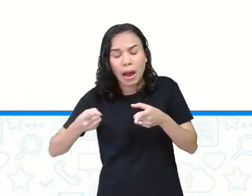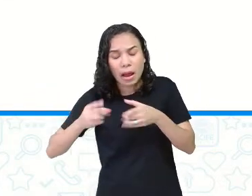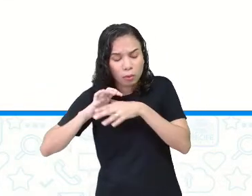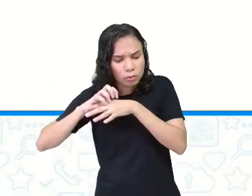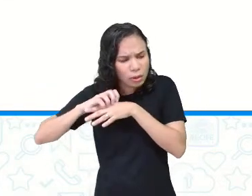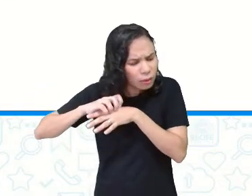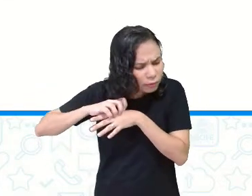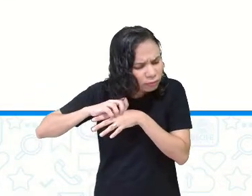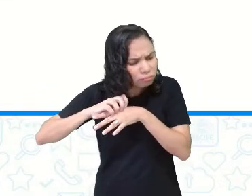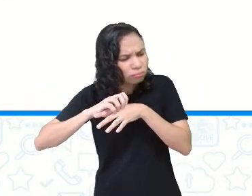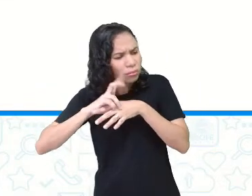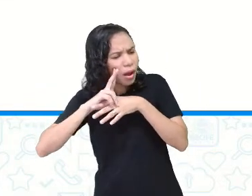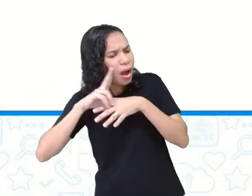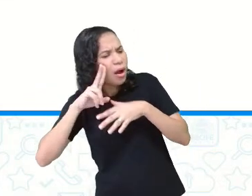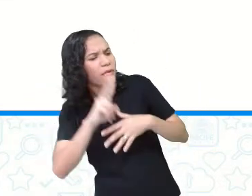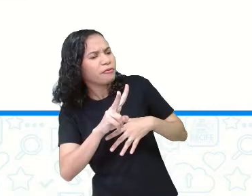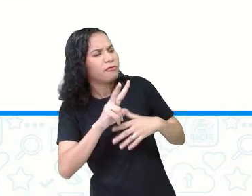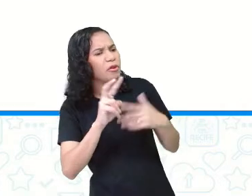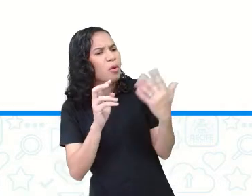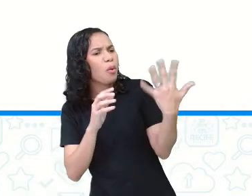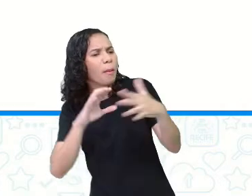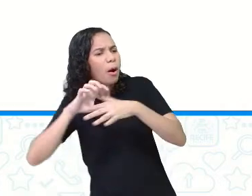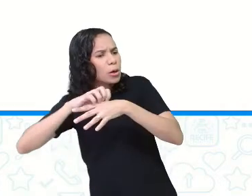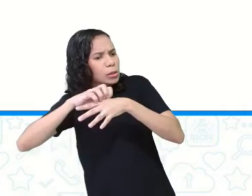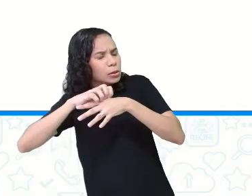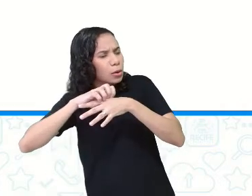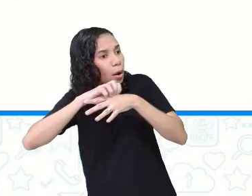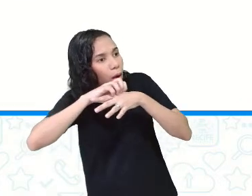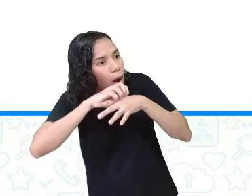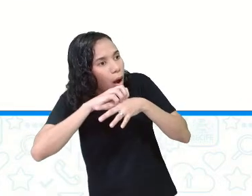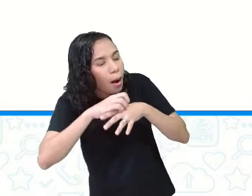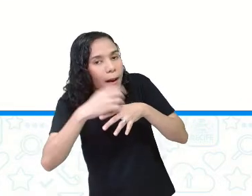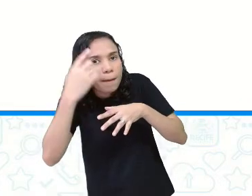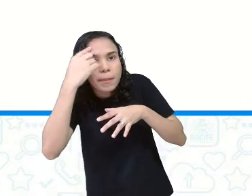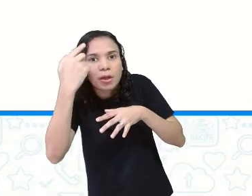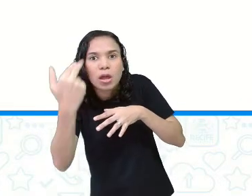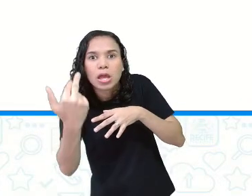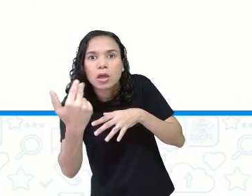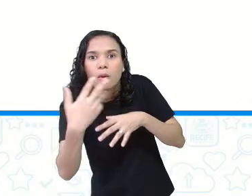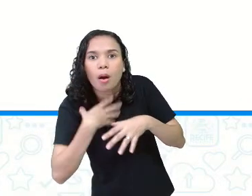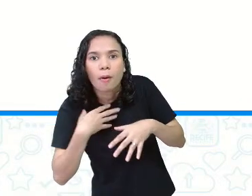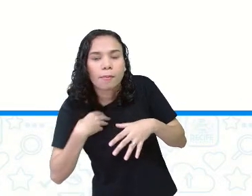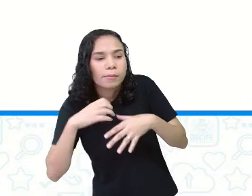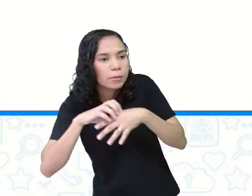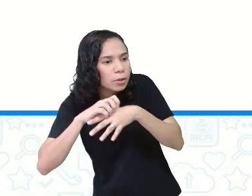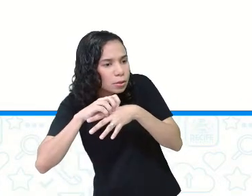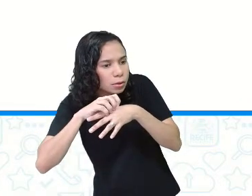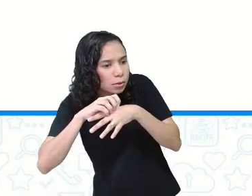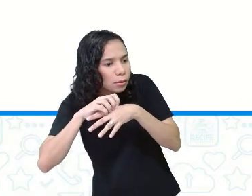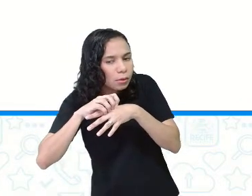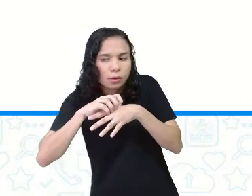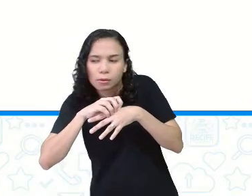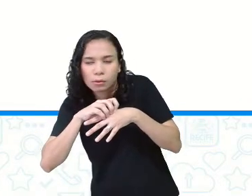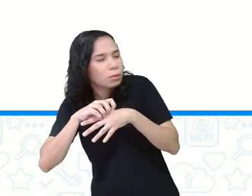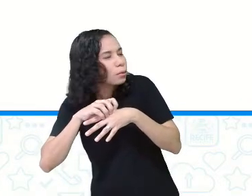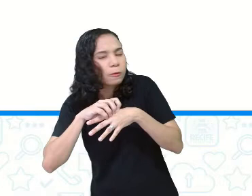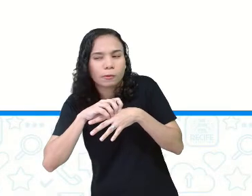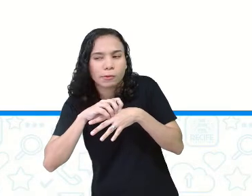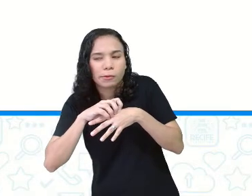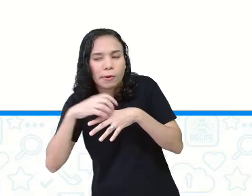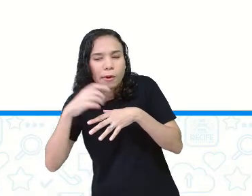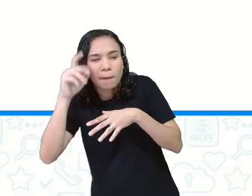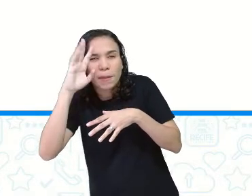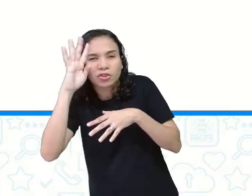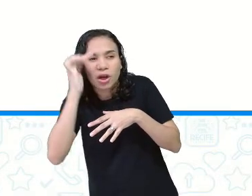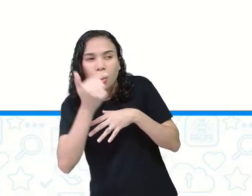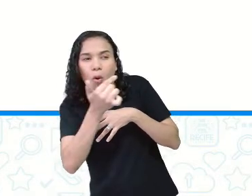foi atravessar o rio, que foi que ele viu? A imagem dele refletida. Ele viu outro